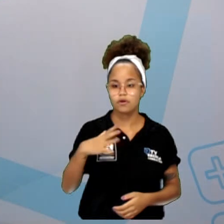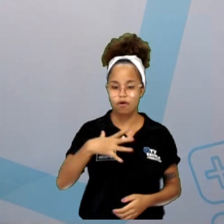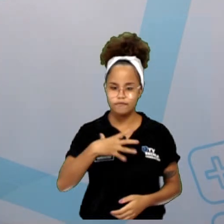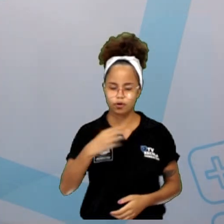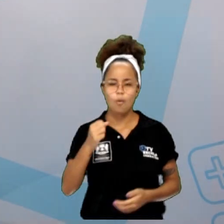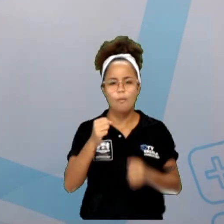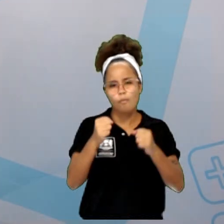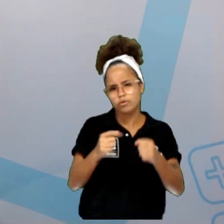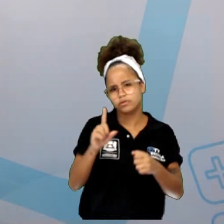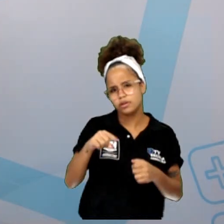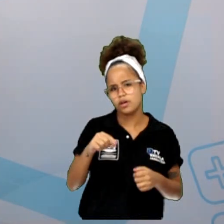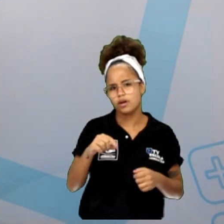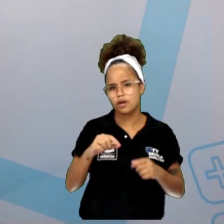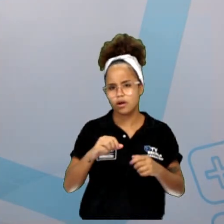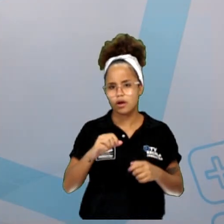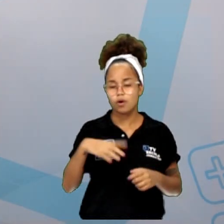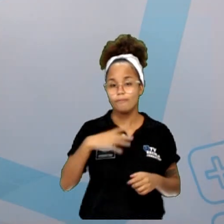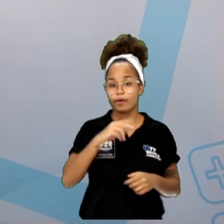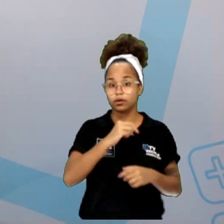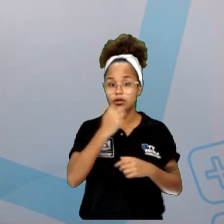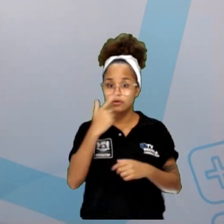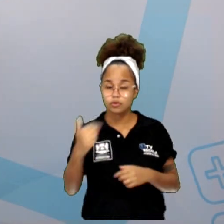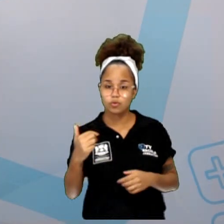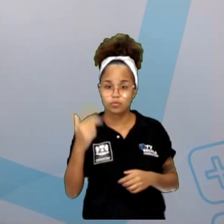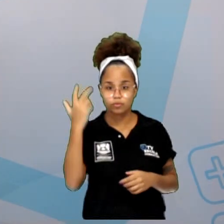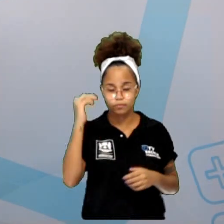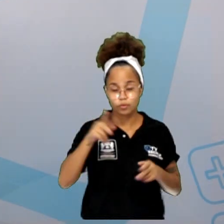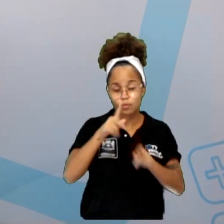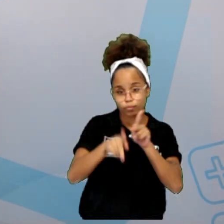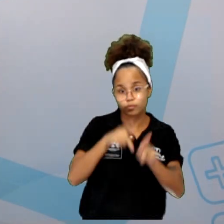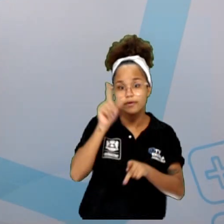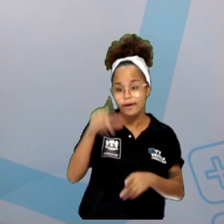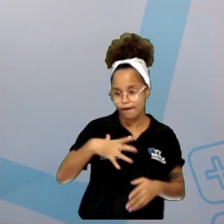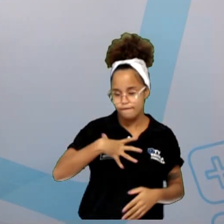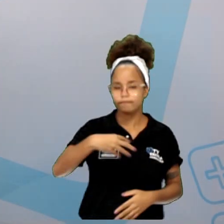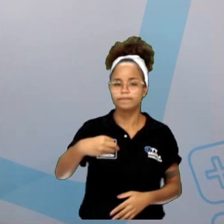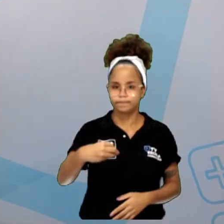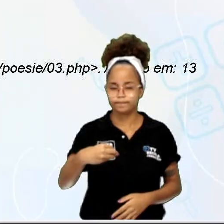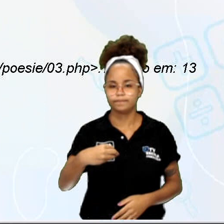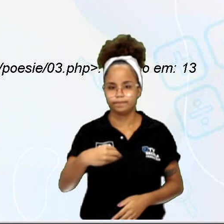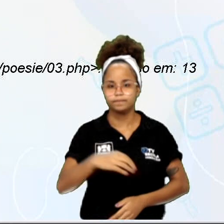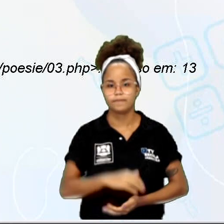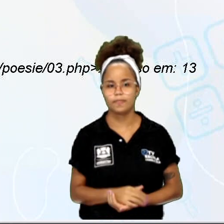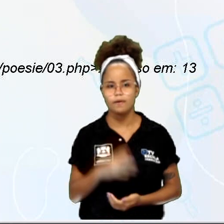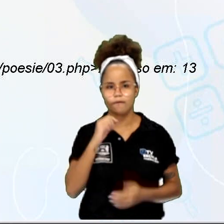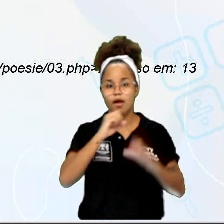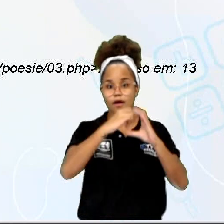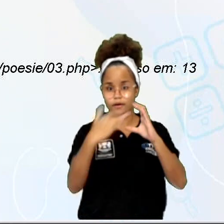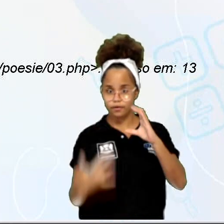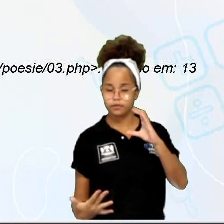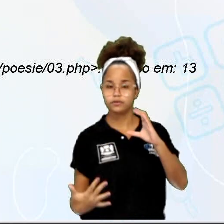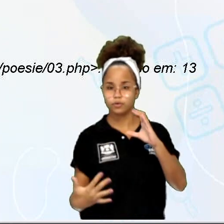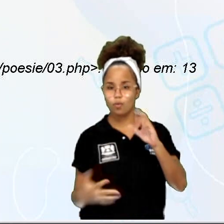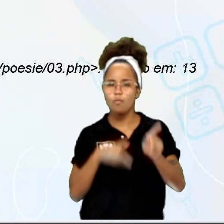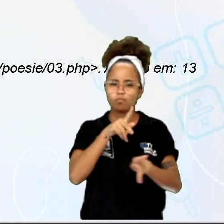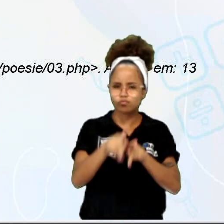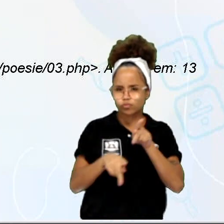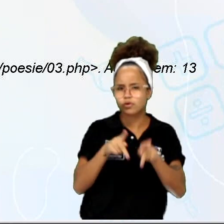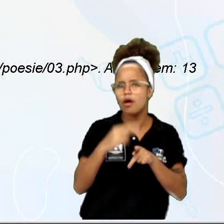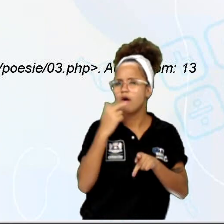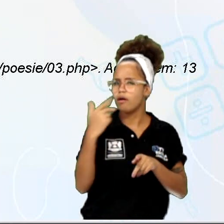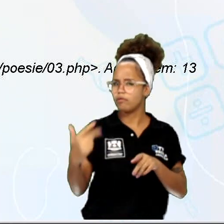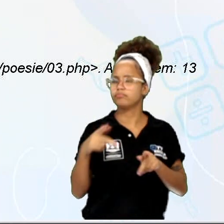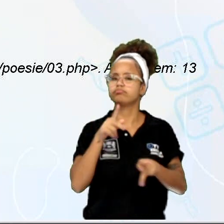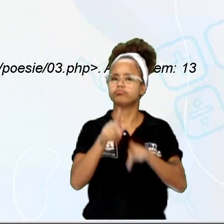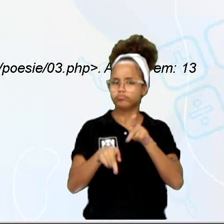ser um substantivo, mas na linguagem popular pode significar filho. Então a gente vê aqui, que é uma característica do poema popular, uma linguagem muito